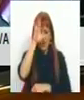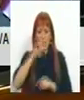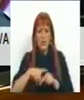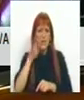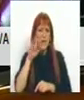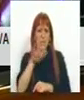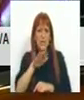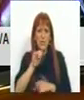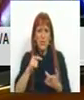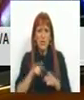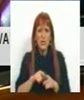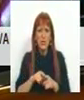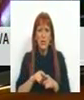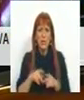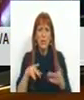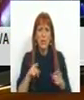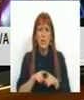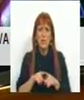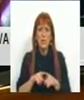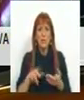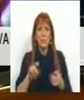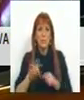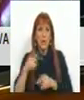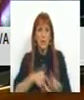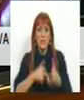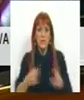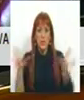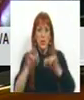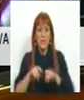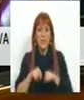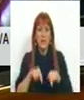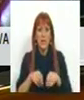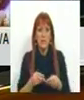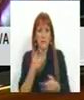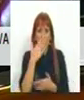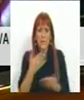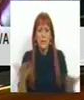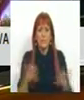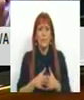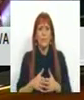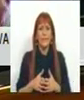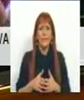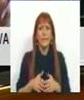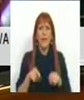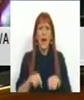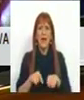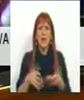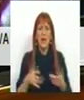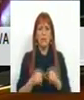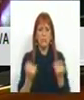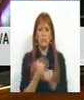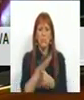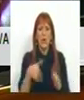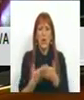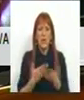para a Defesa Nacional, all quiet on the Western Front, isto é, nada de novo nesta frente. Ou seja, este, e é a